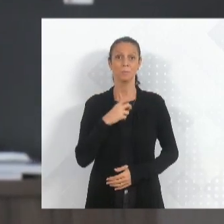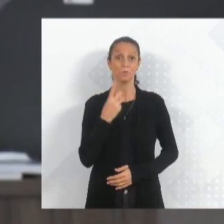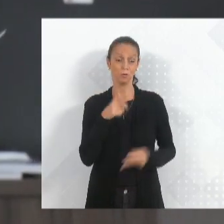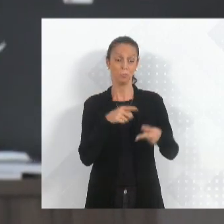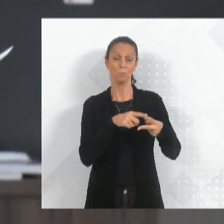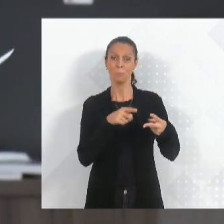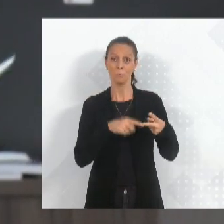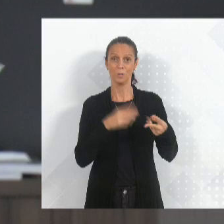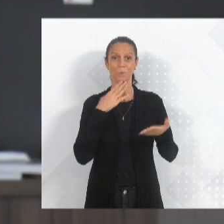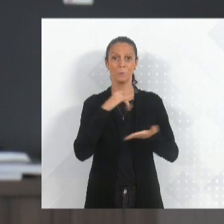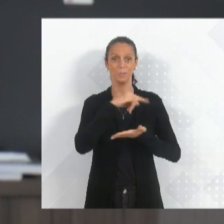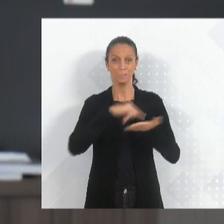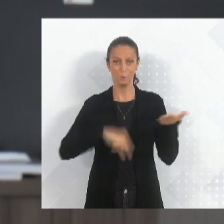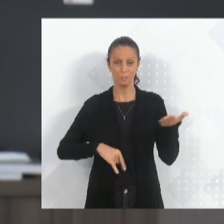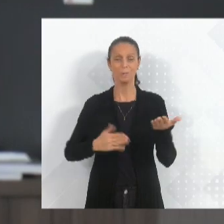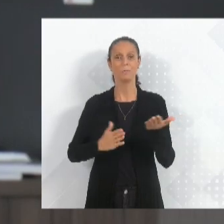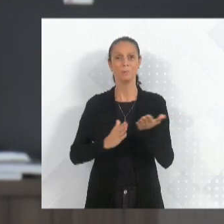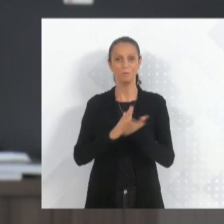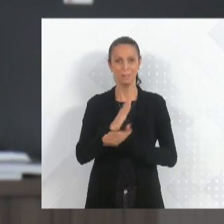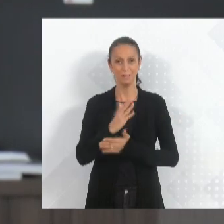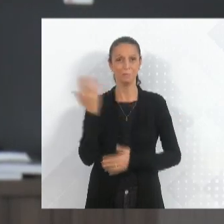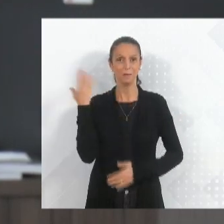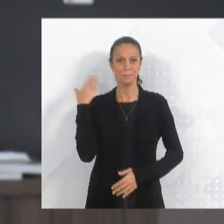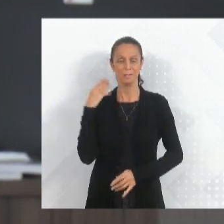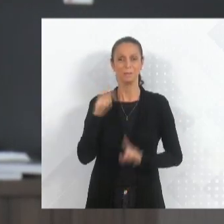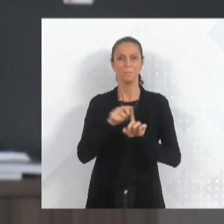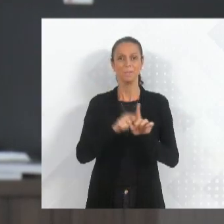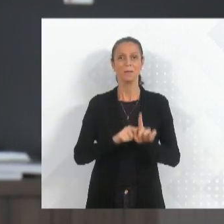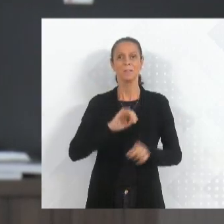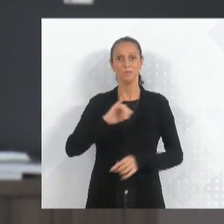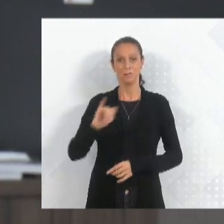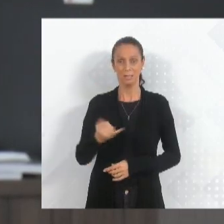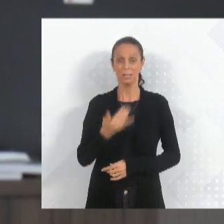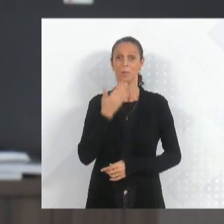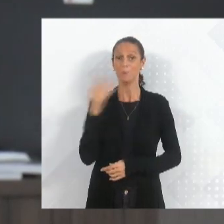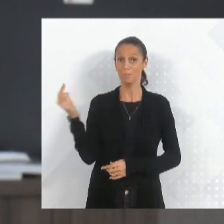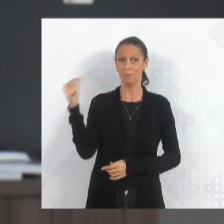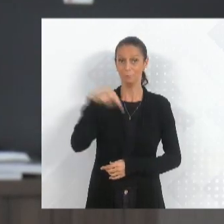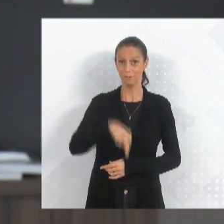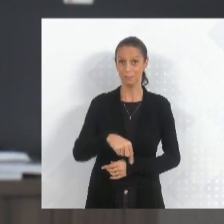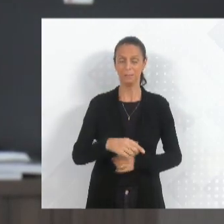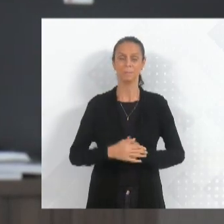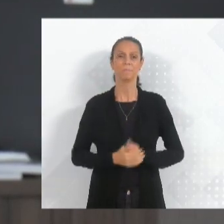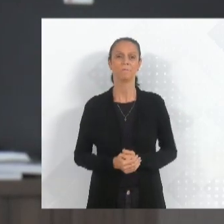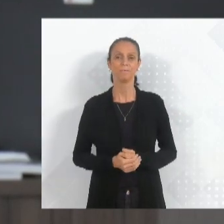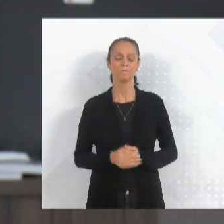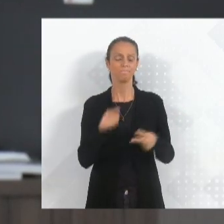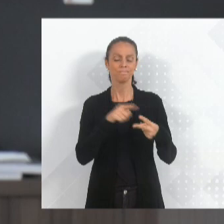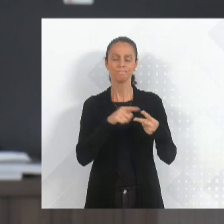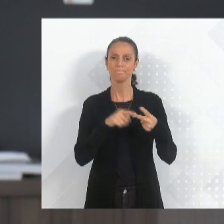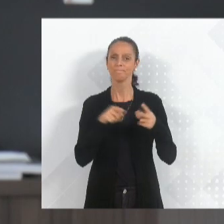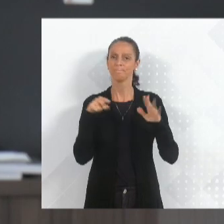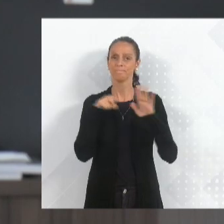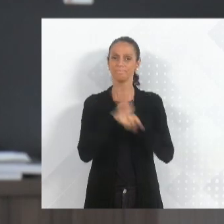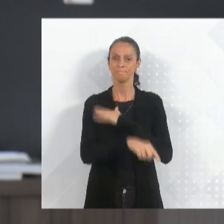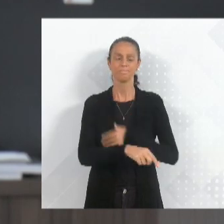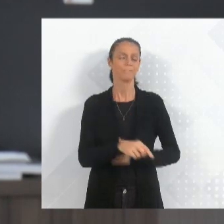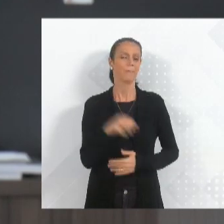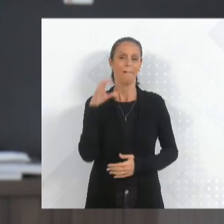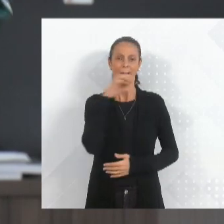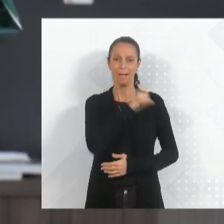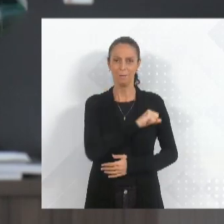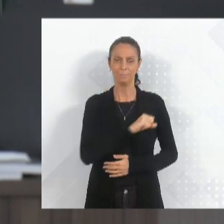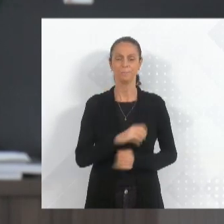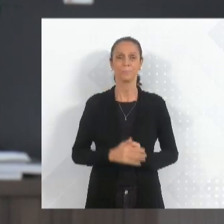do dia 24 de janeiro, solicitando a sua vinda para cá. Eu gostaria de fazer 2 perguntas muito rápidas. Exemplo de uma moradora que